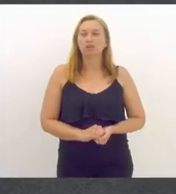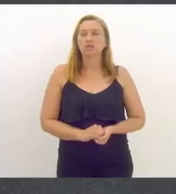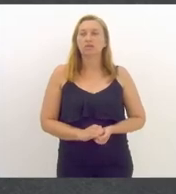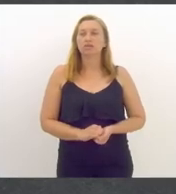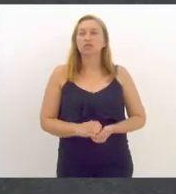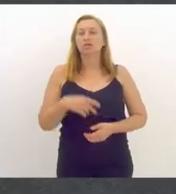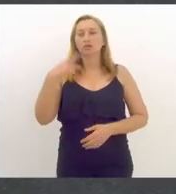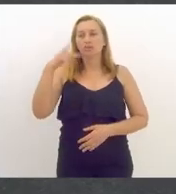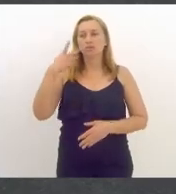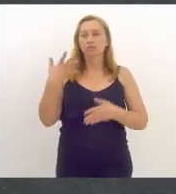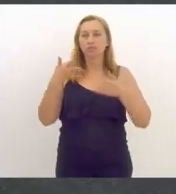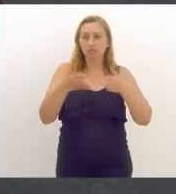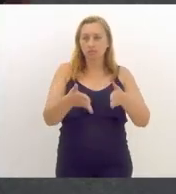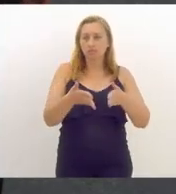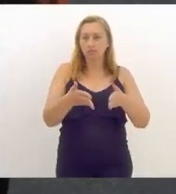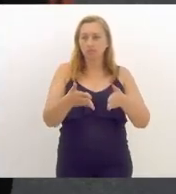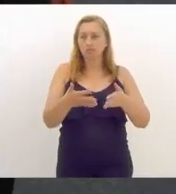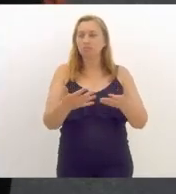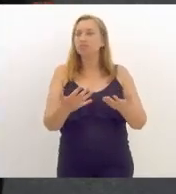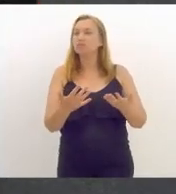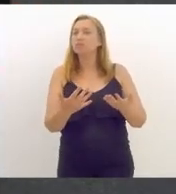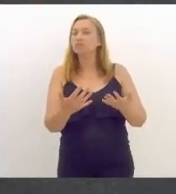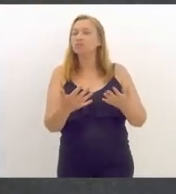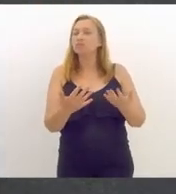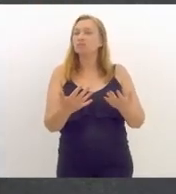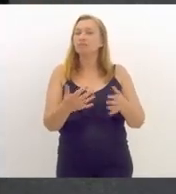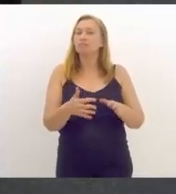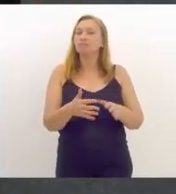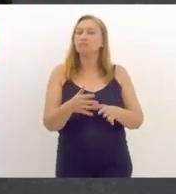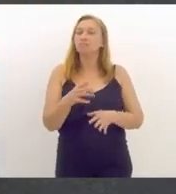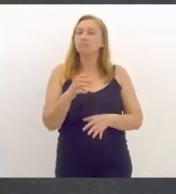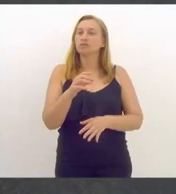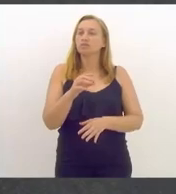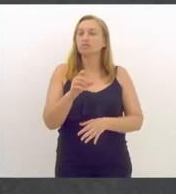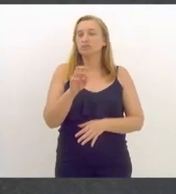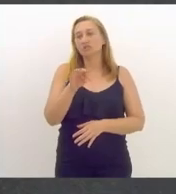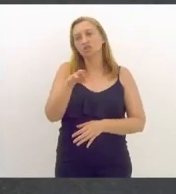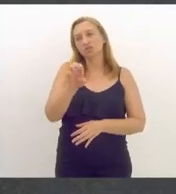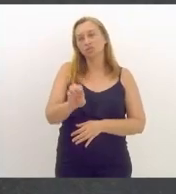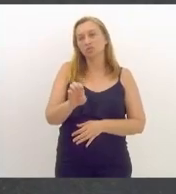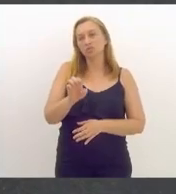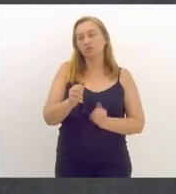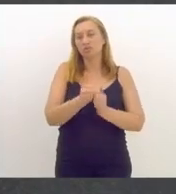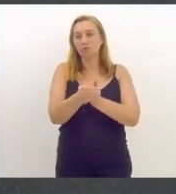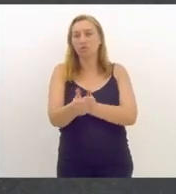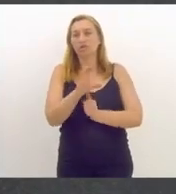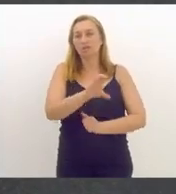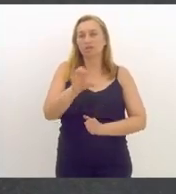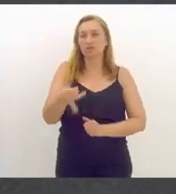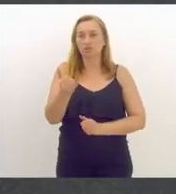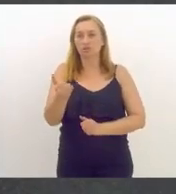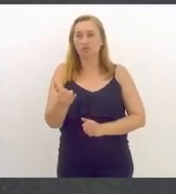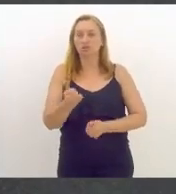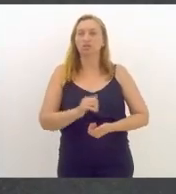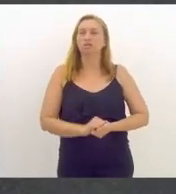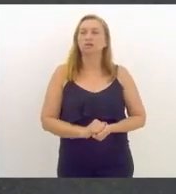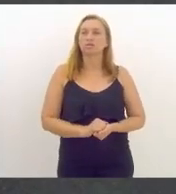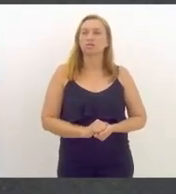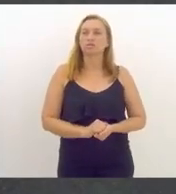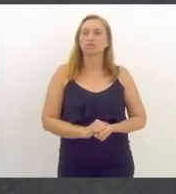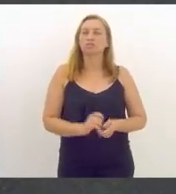institui a política de atenção integral as pessoas de situação de acumulação Síndrome de Diógenes Então vou acompanhar o parecer dessa CJ não obstante